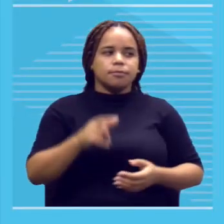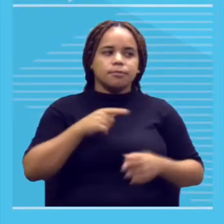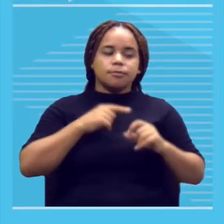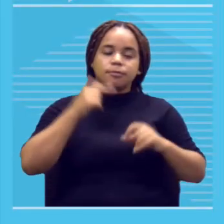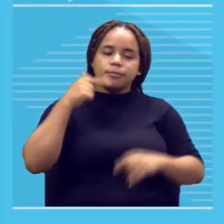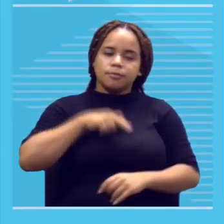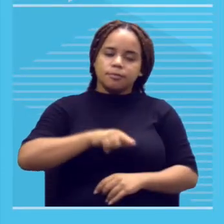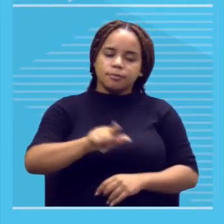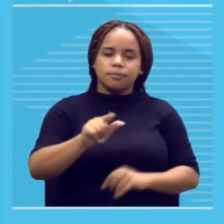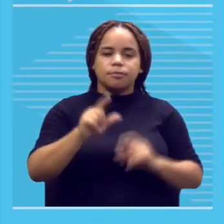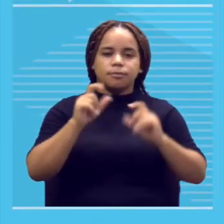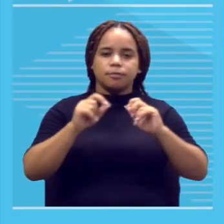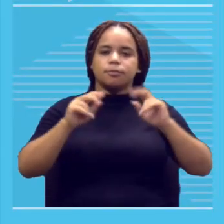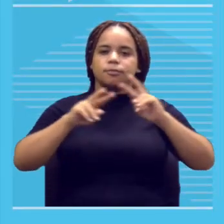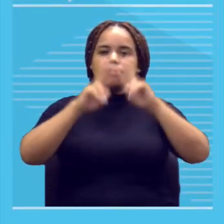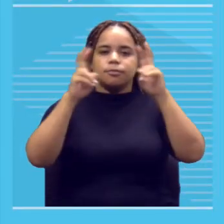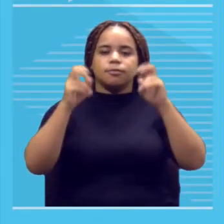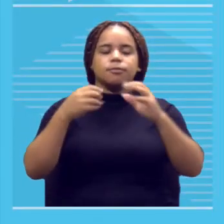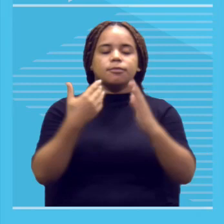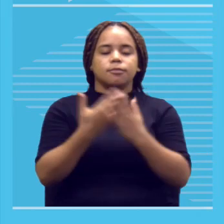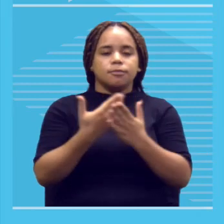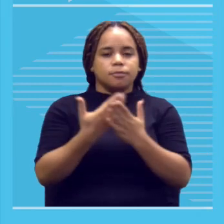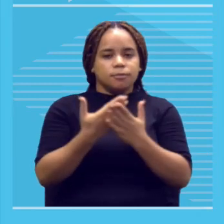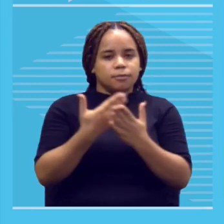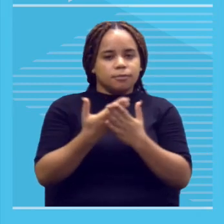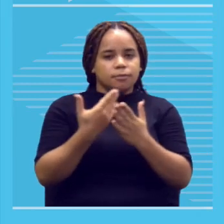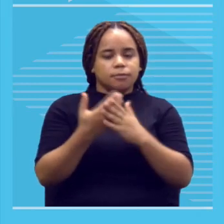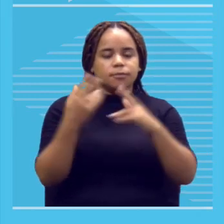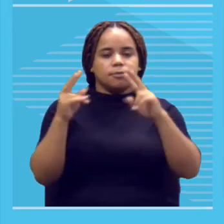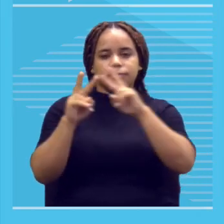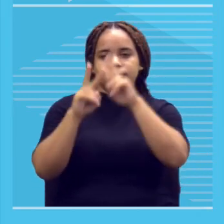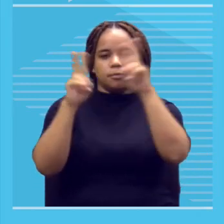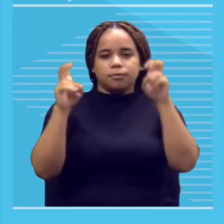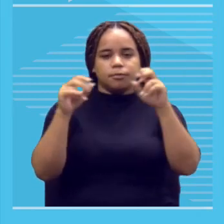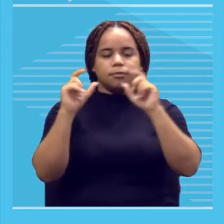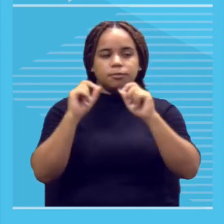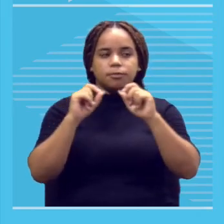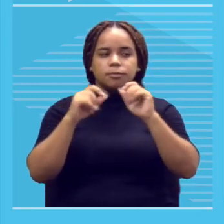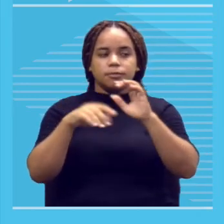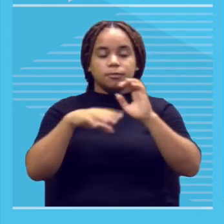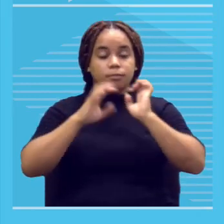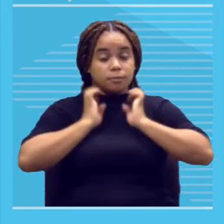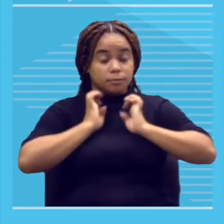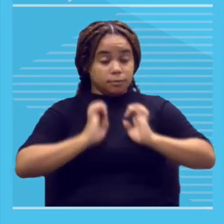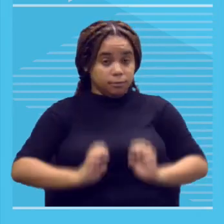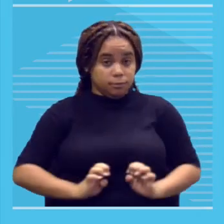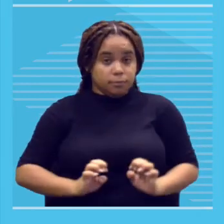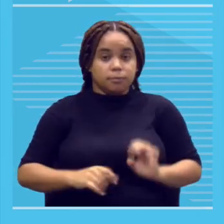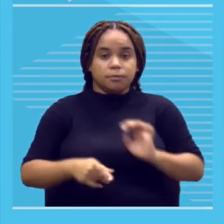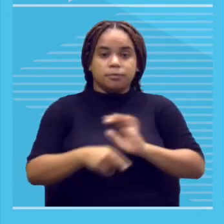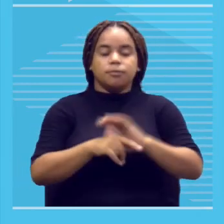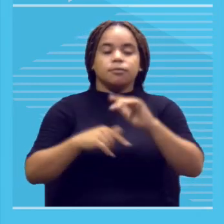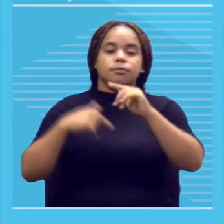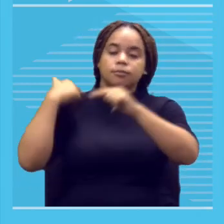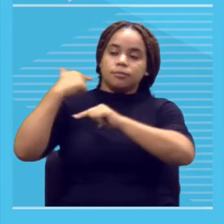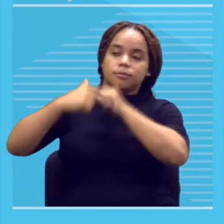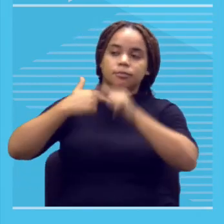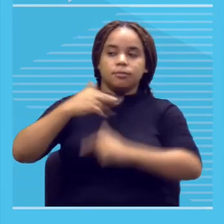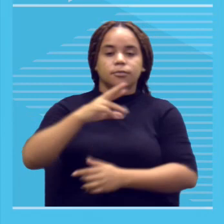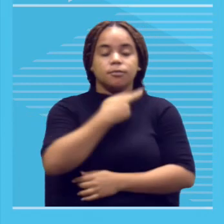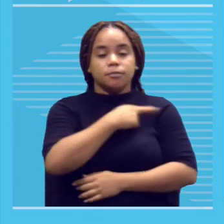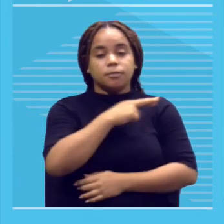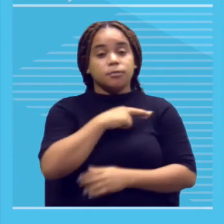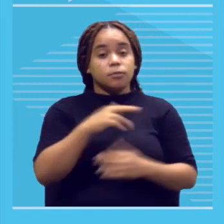continuidade a nossa série de aulas sobre a dimensão ética das tradições religiosas